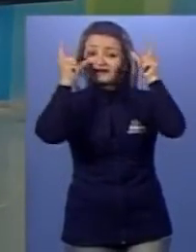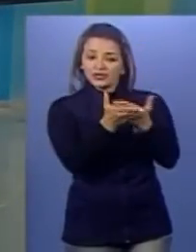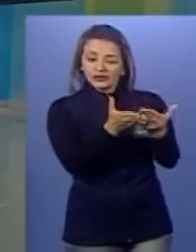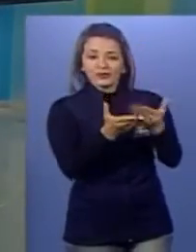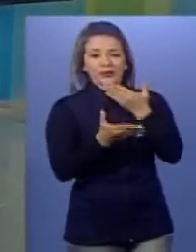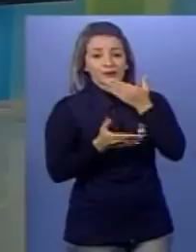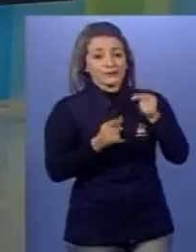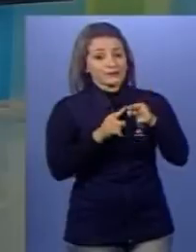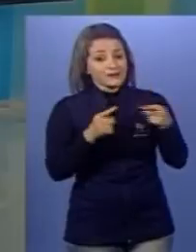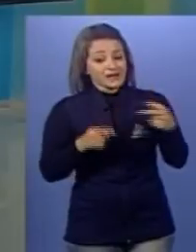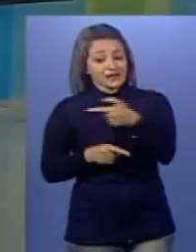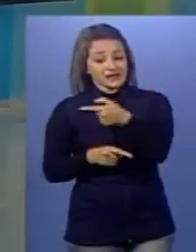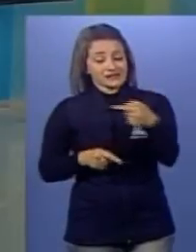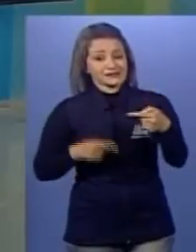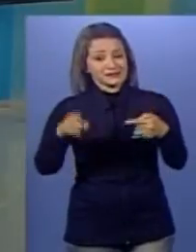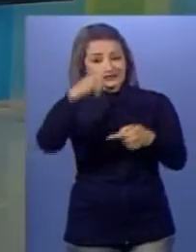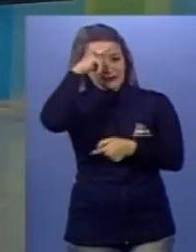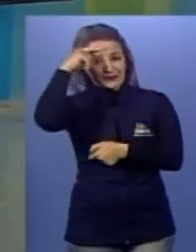que